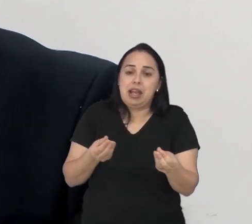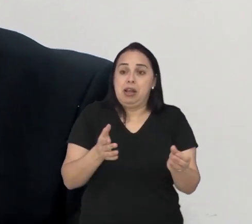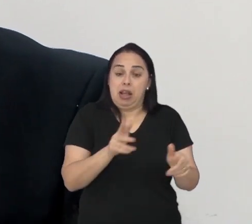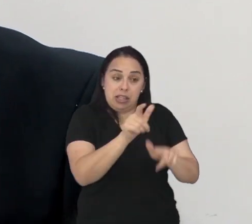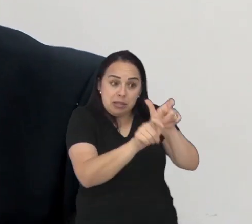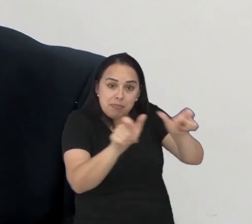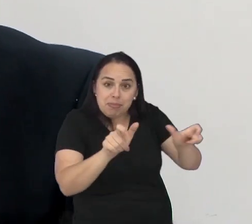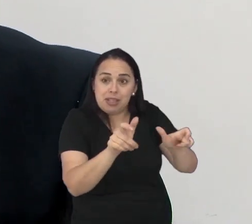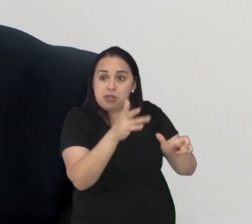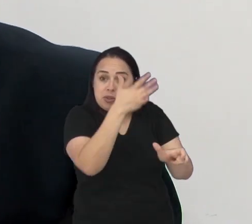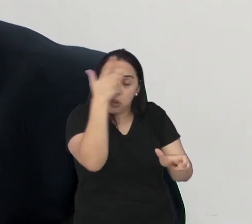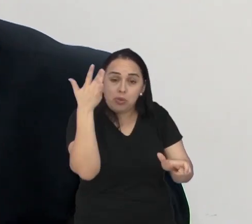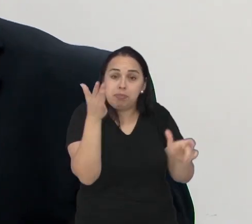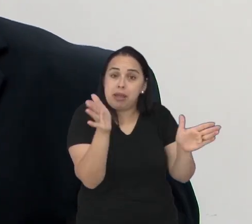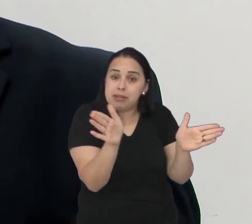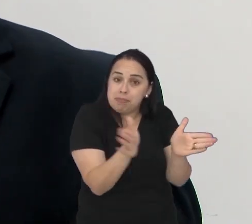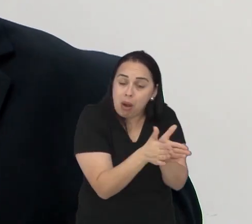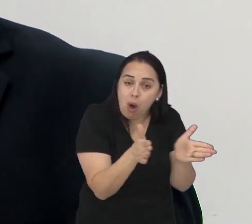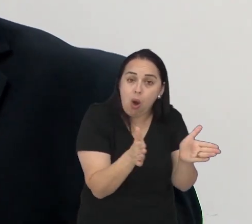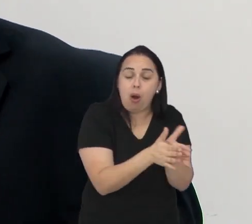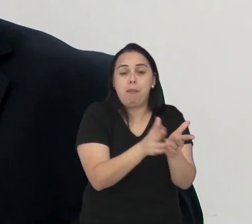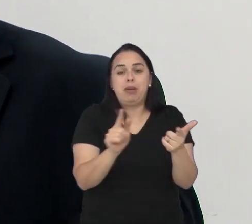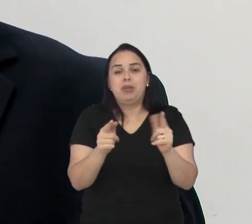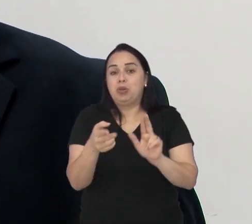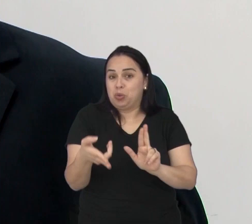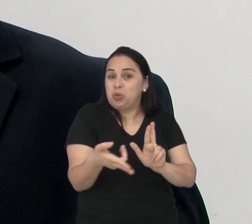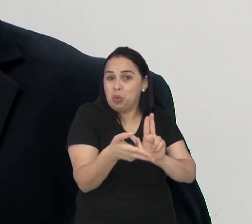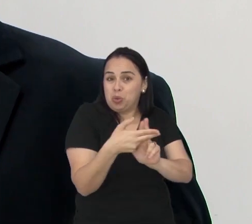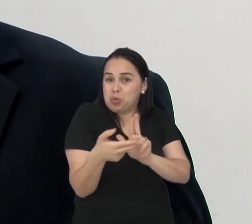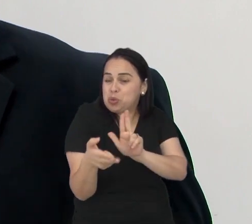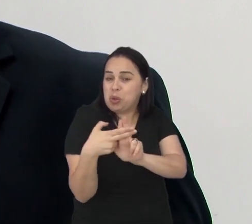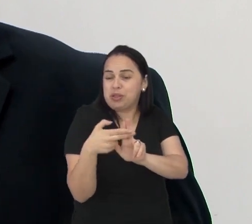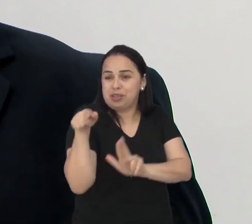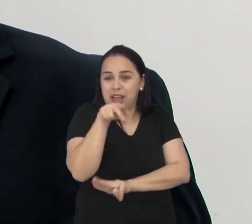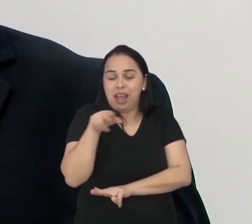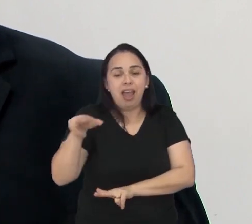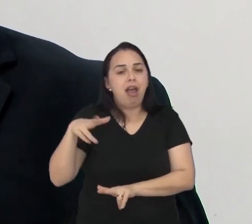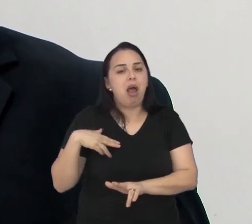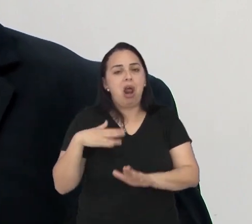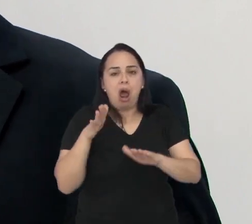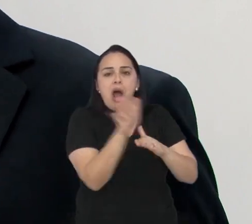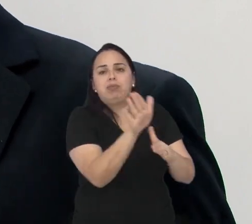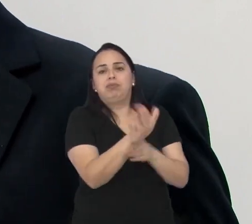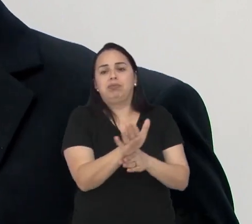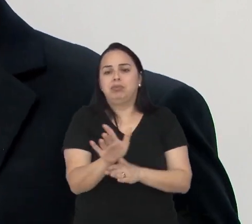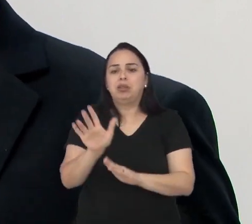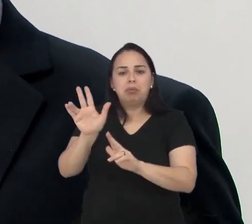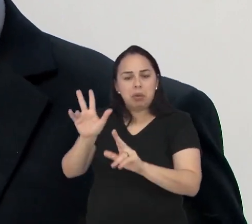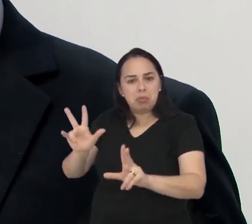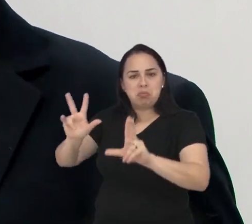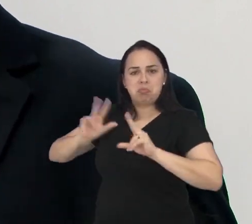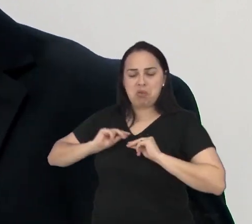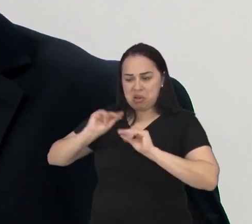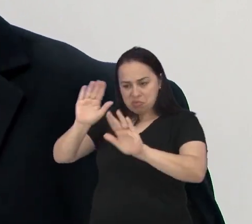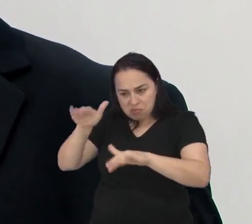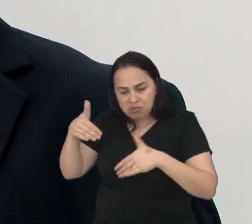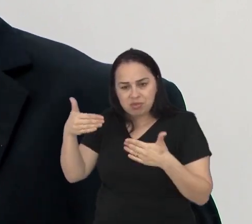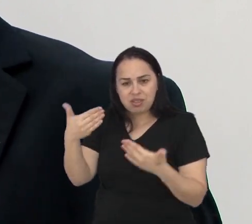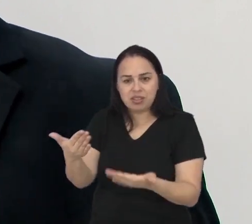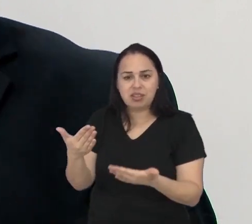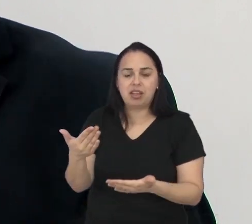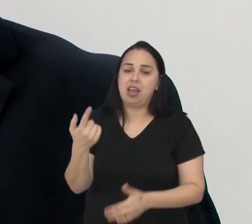da população mais carente, da Santa Casa, do INPS, do SUS, né? E é um reconhecimento que tem hoje em